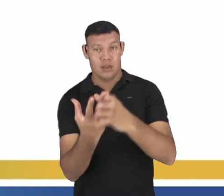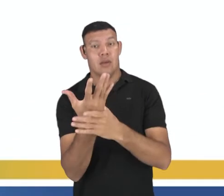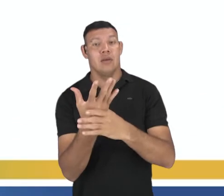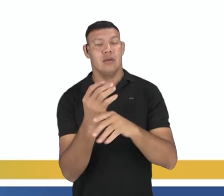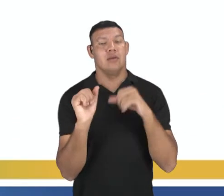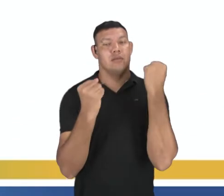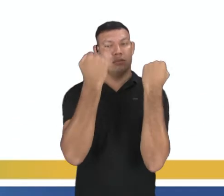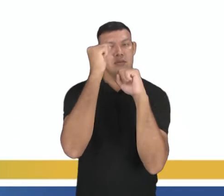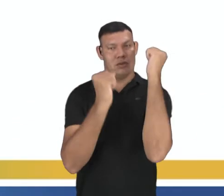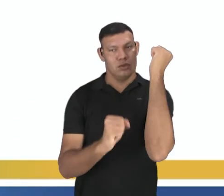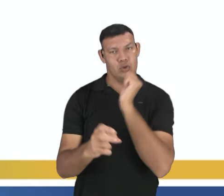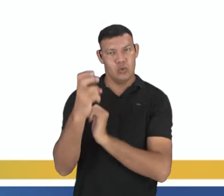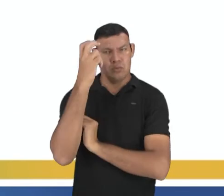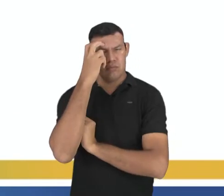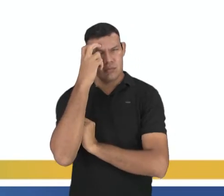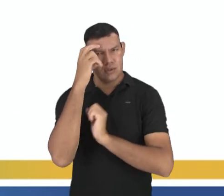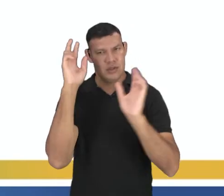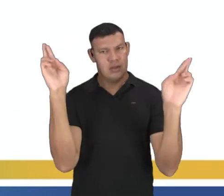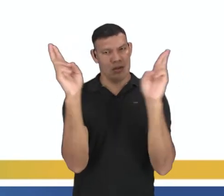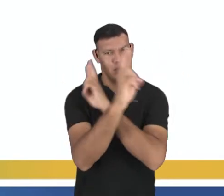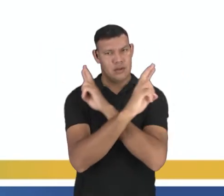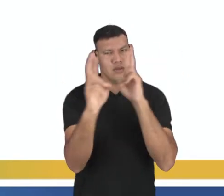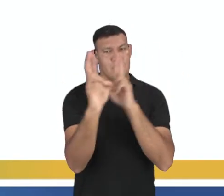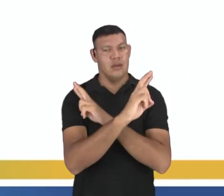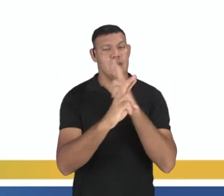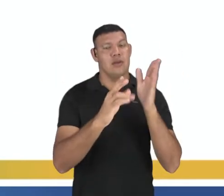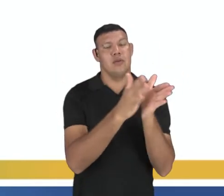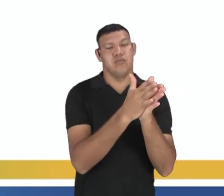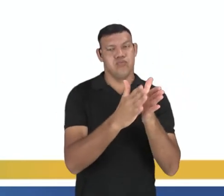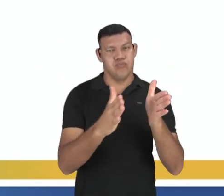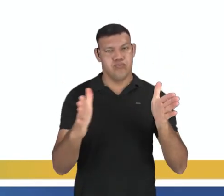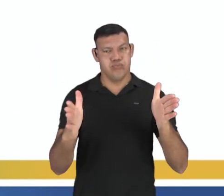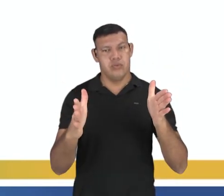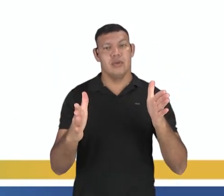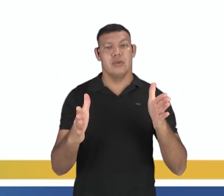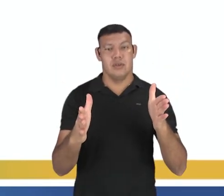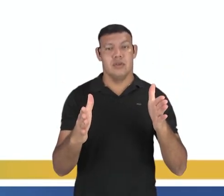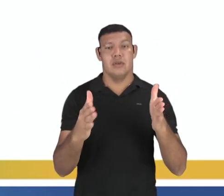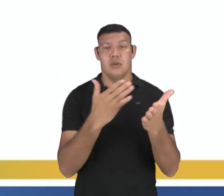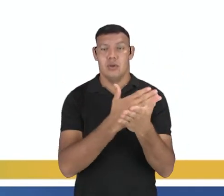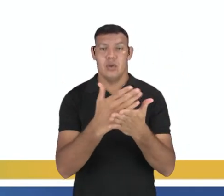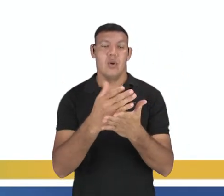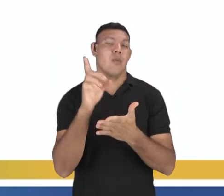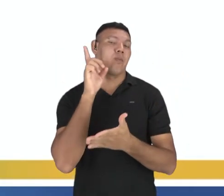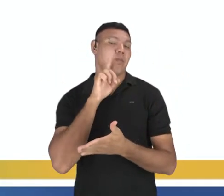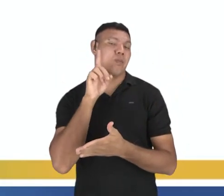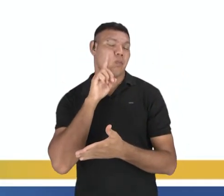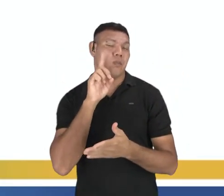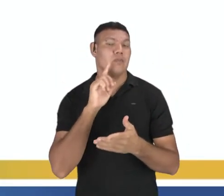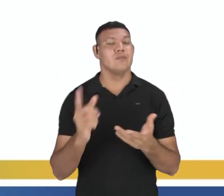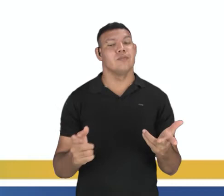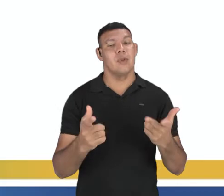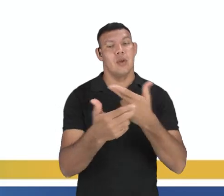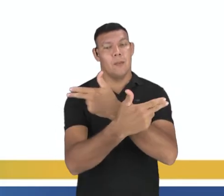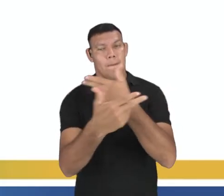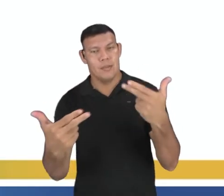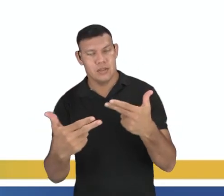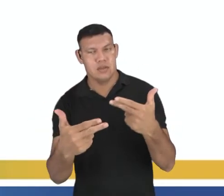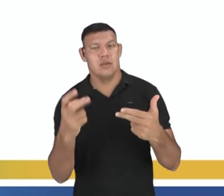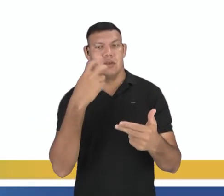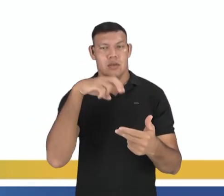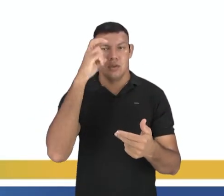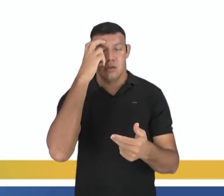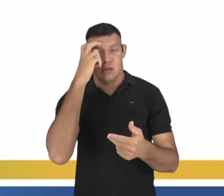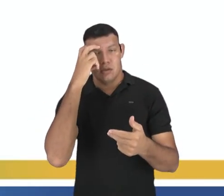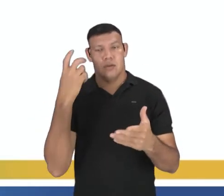indústria cultural está quase sempre relacionada ao processo iniciado nos Estados Unidos de criação de produtos culturais a partir